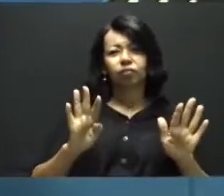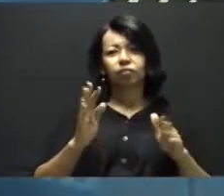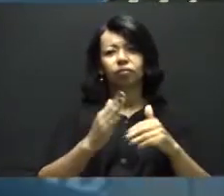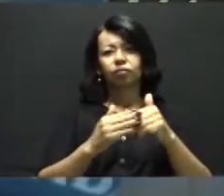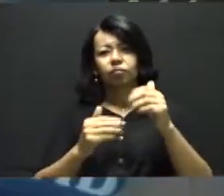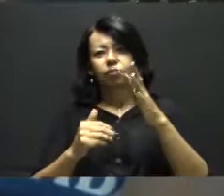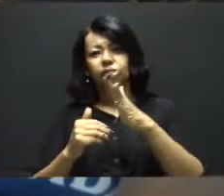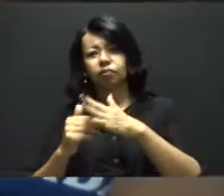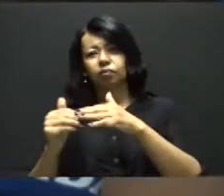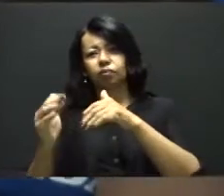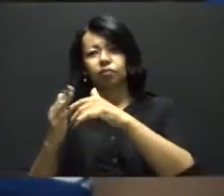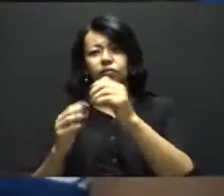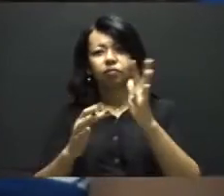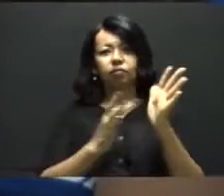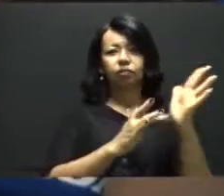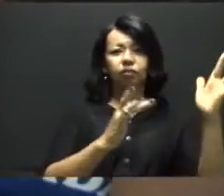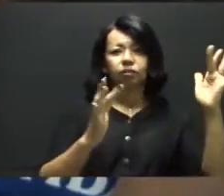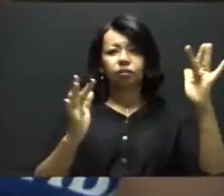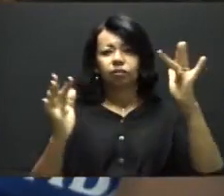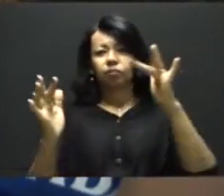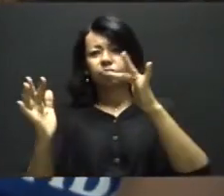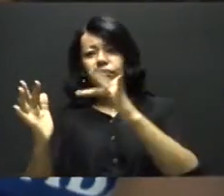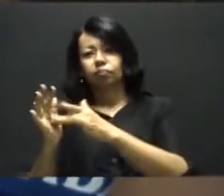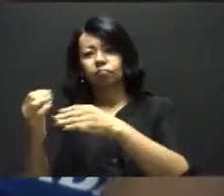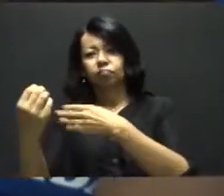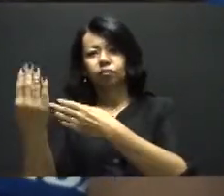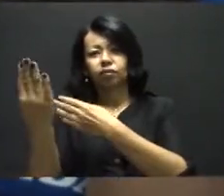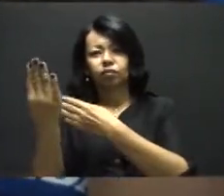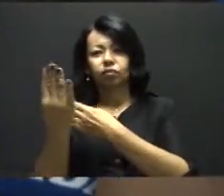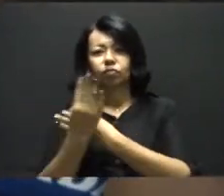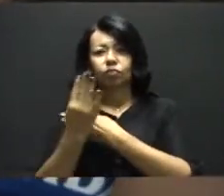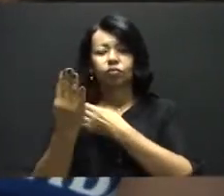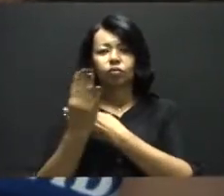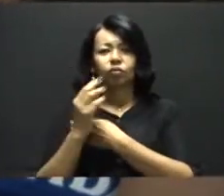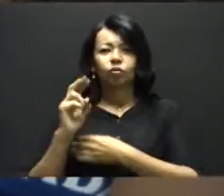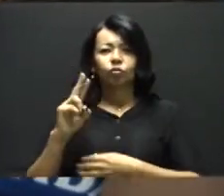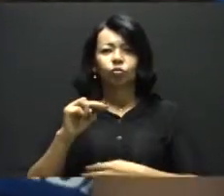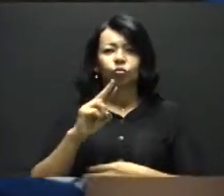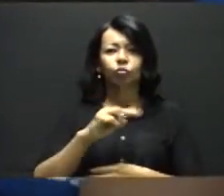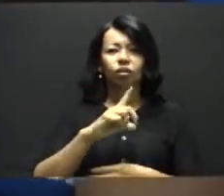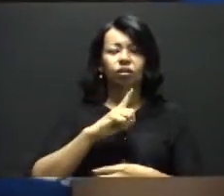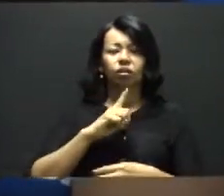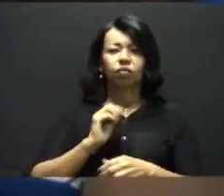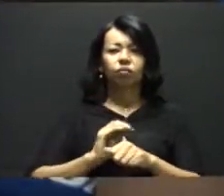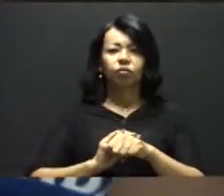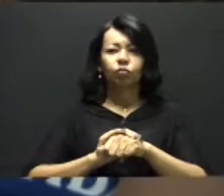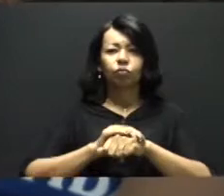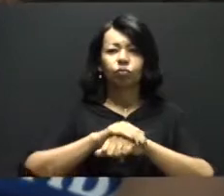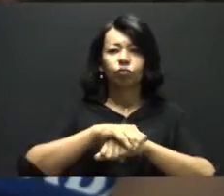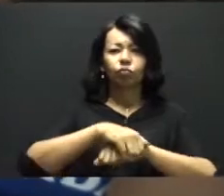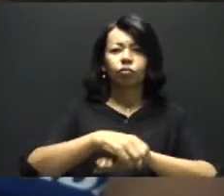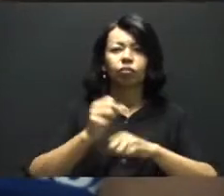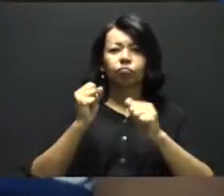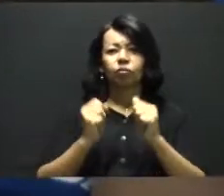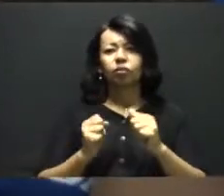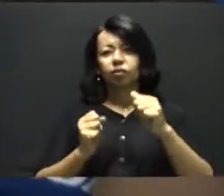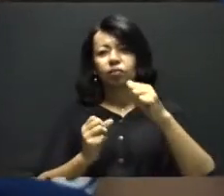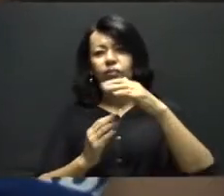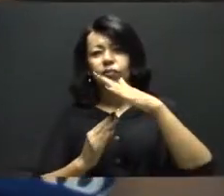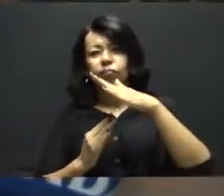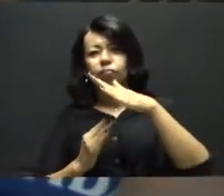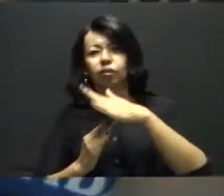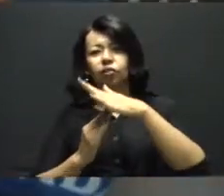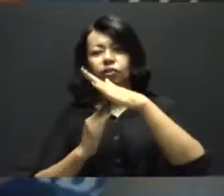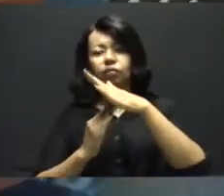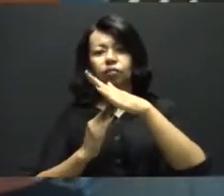jesus pra me ajudar nunca houve noite que pudesse impedindo